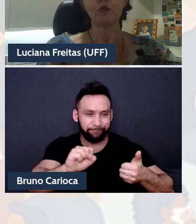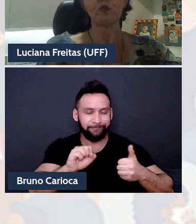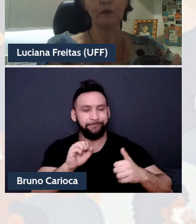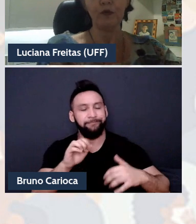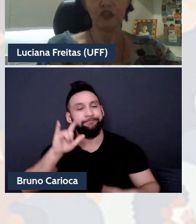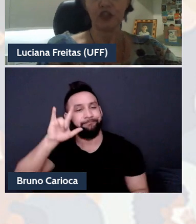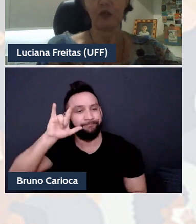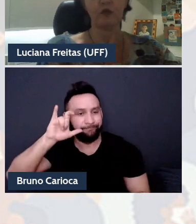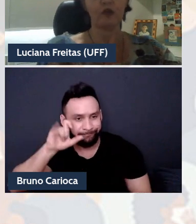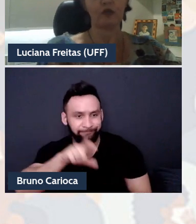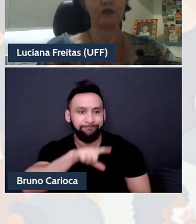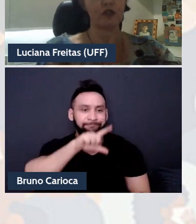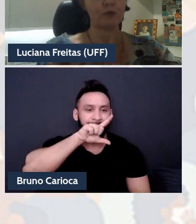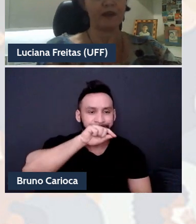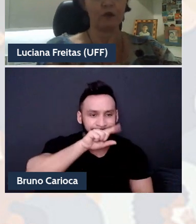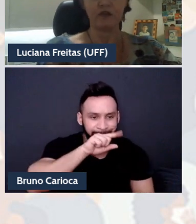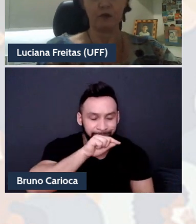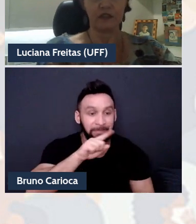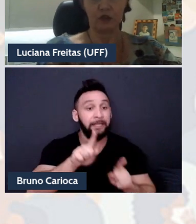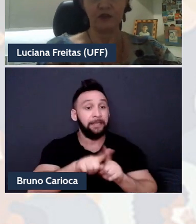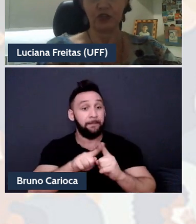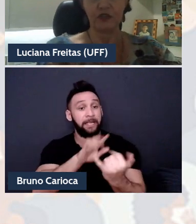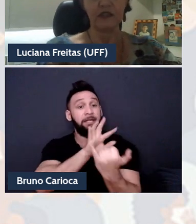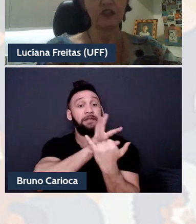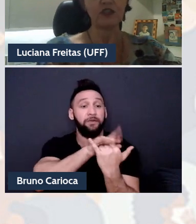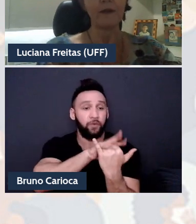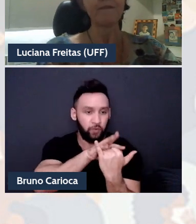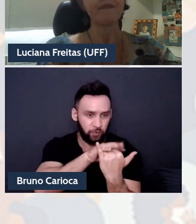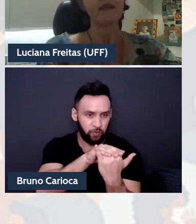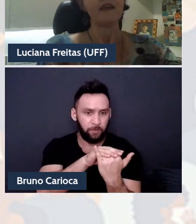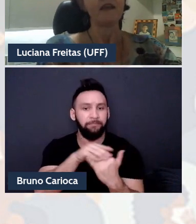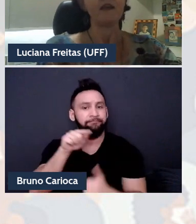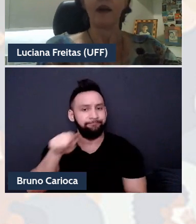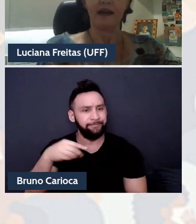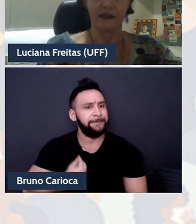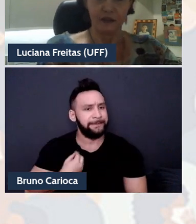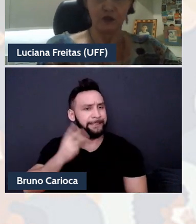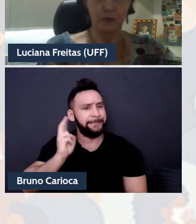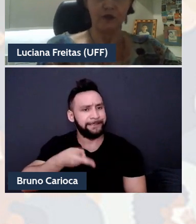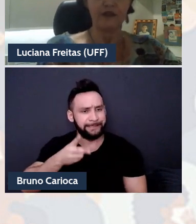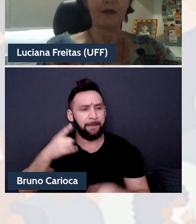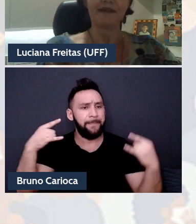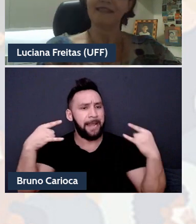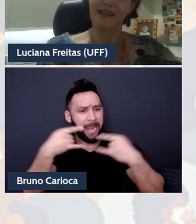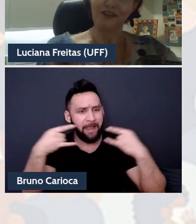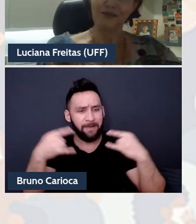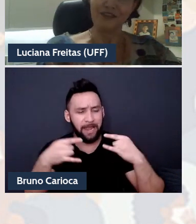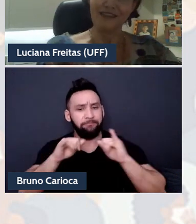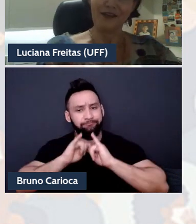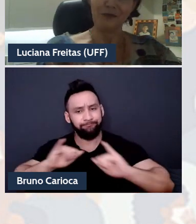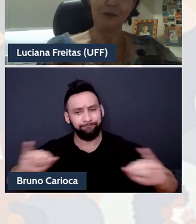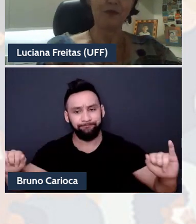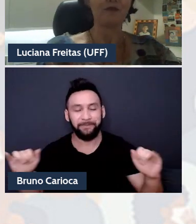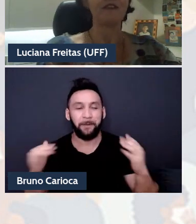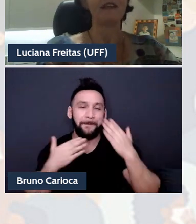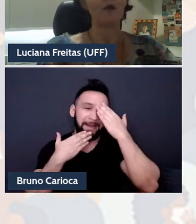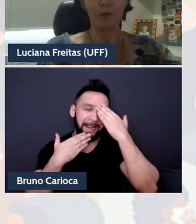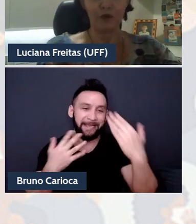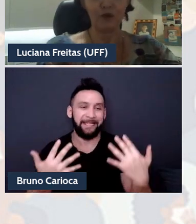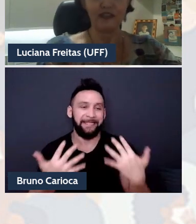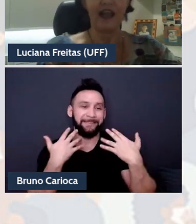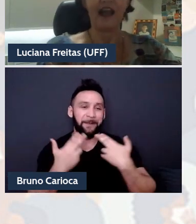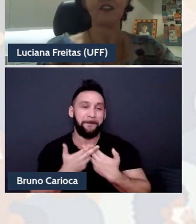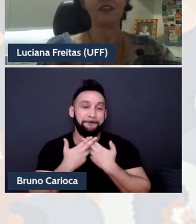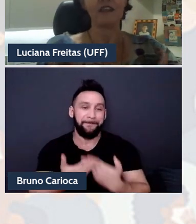no YouTube, onde as reuniões do FIC Espanhol são transmitidas, e eu agradeço muito a paciência de vocês por me ouvir e